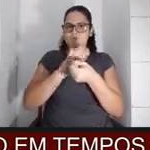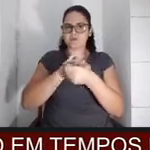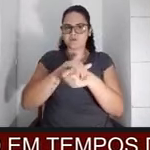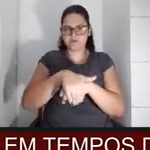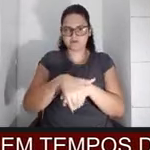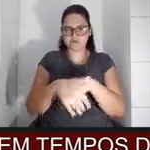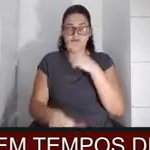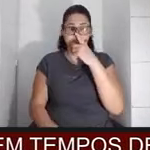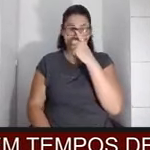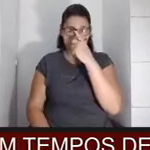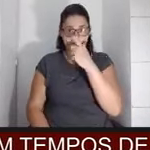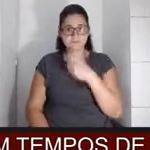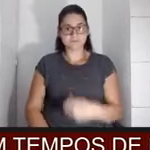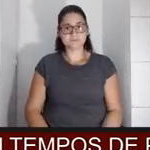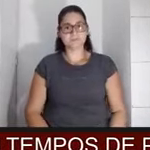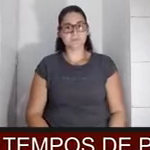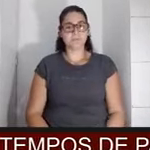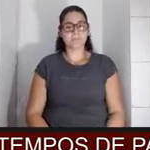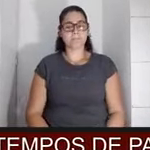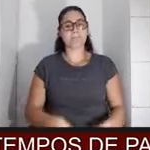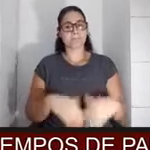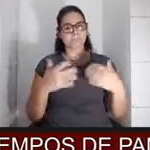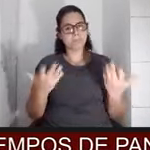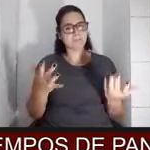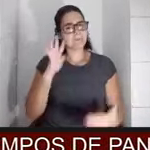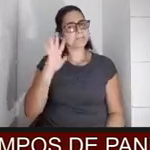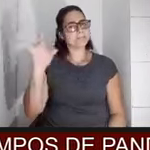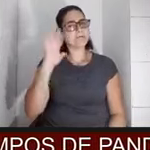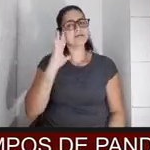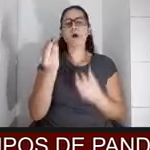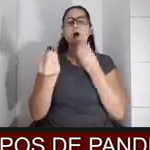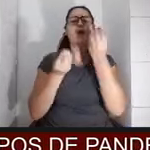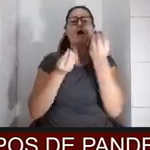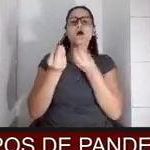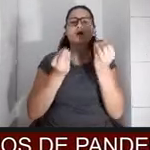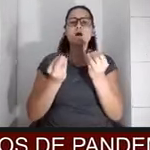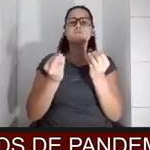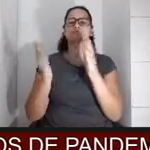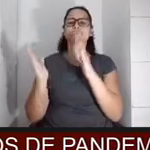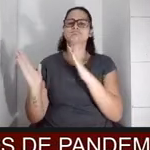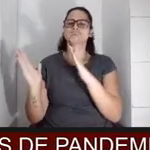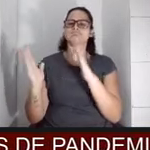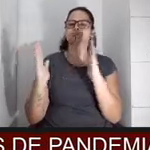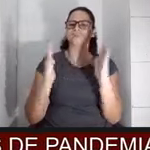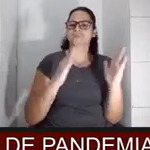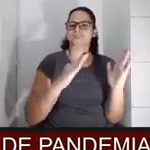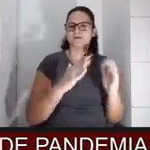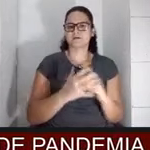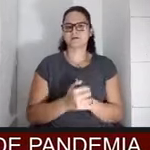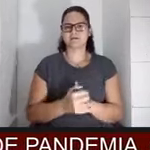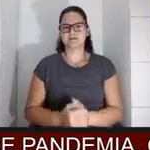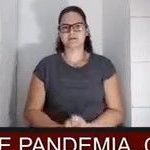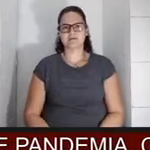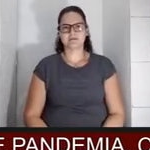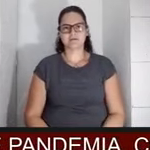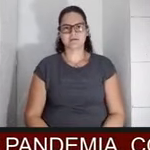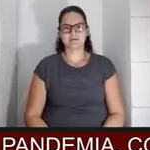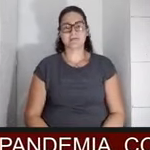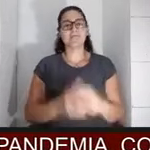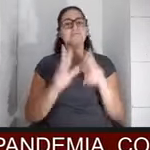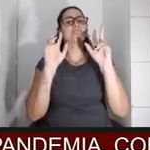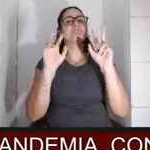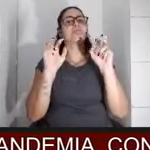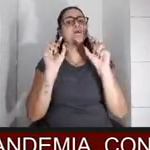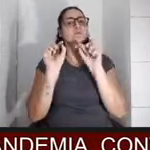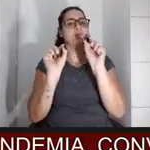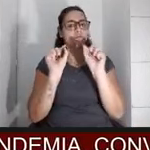Bom, nós pensamos numa metodologia. Preciso tratar com vocês o seguinte: a gente,